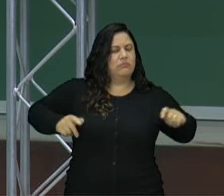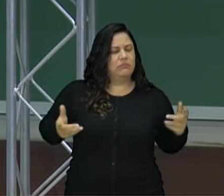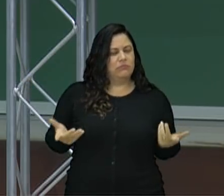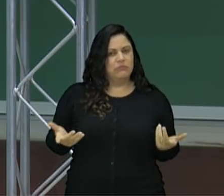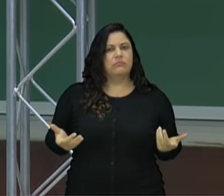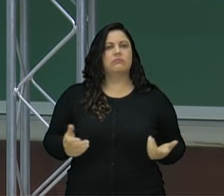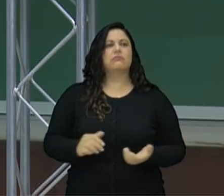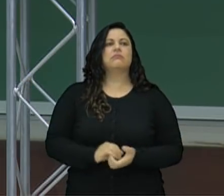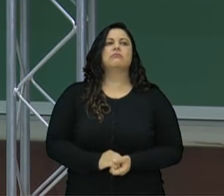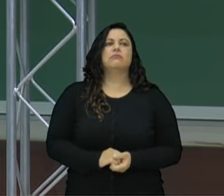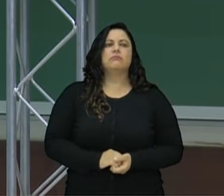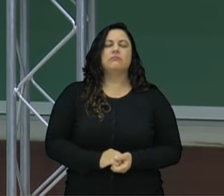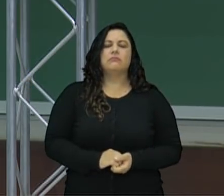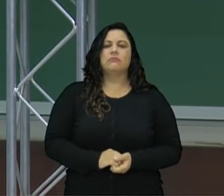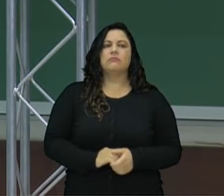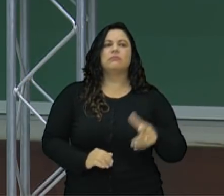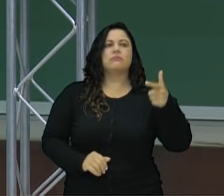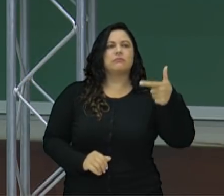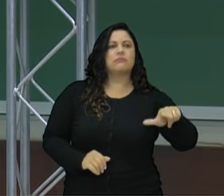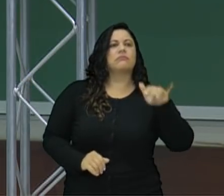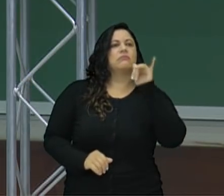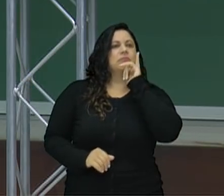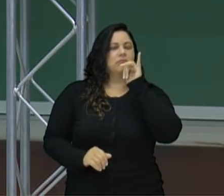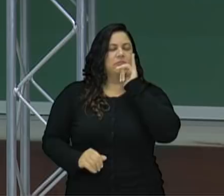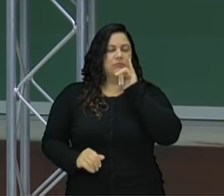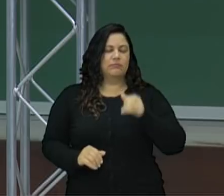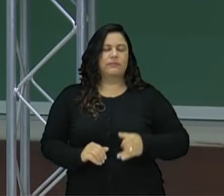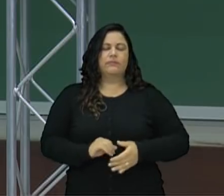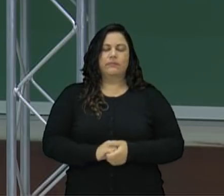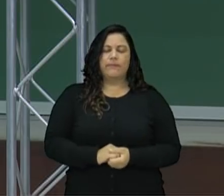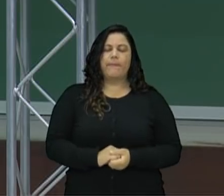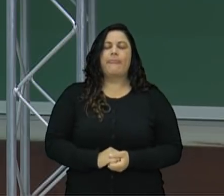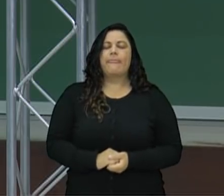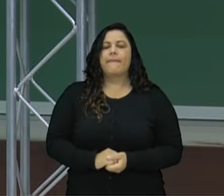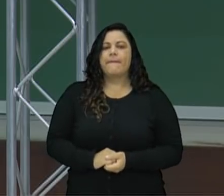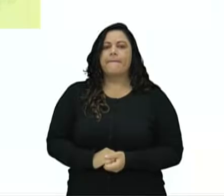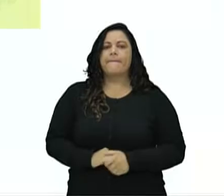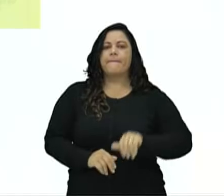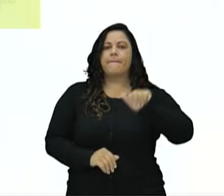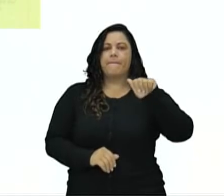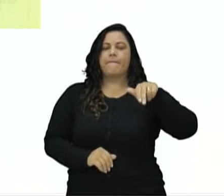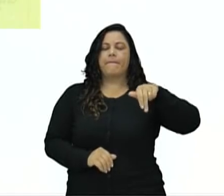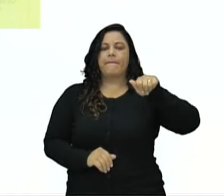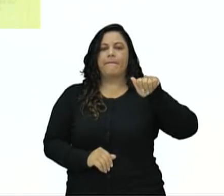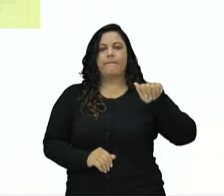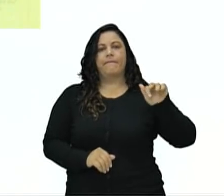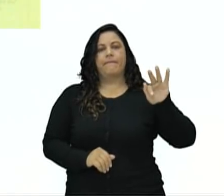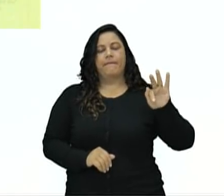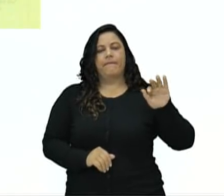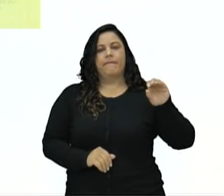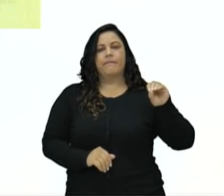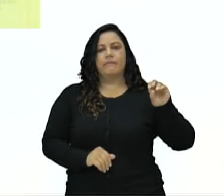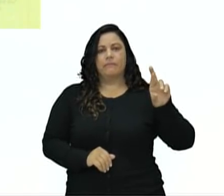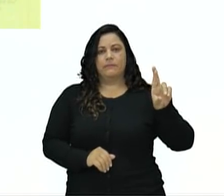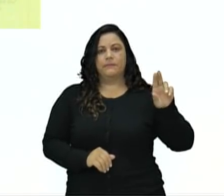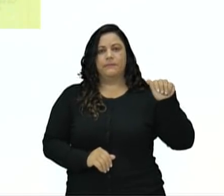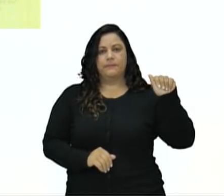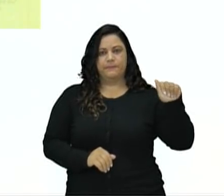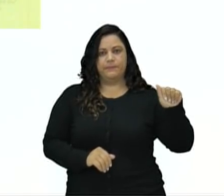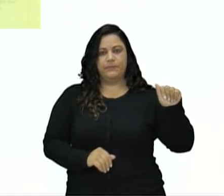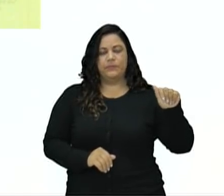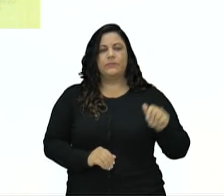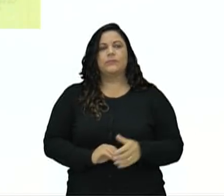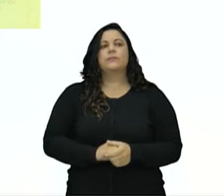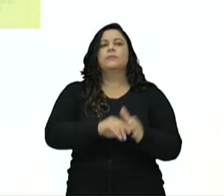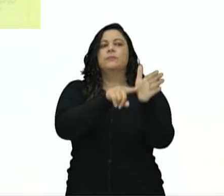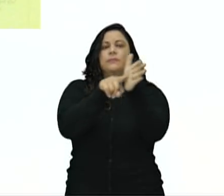gente tem mais exemplos de anáfora e catáfora, conforme eu prometi. Então tem lá, anáfora, o referente vem antes, né? Exemplo,